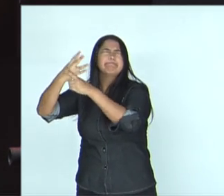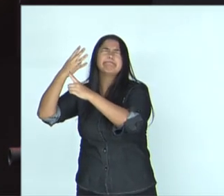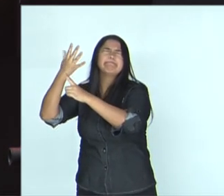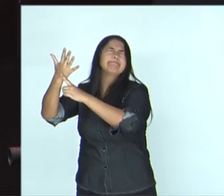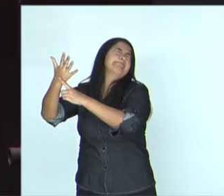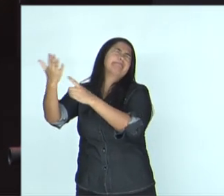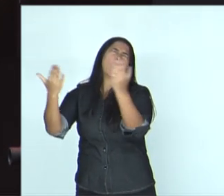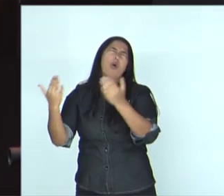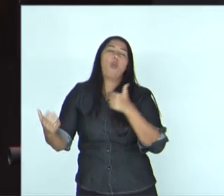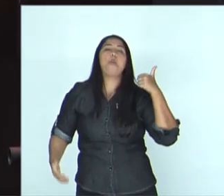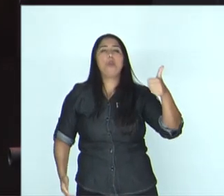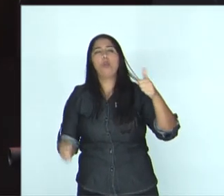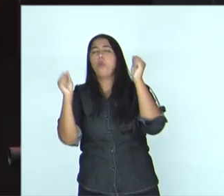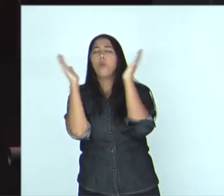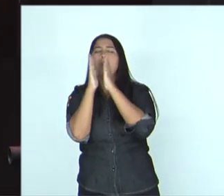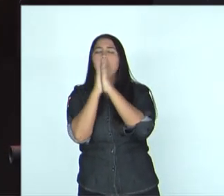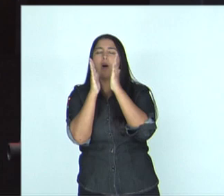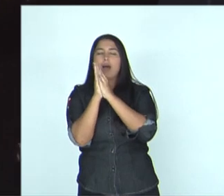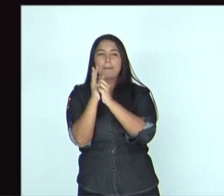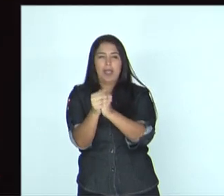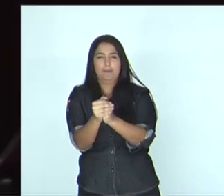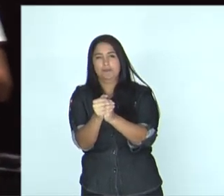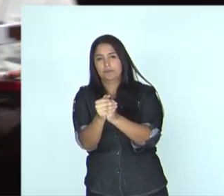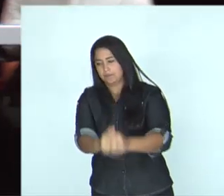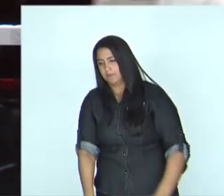oramos. Amém e amém.